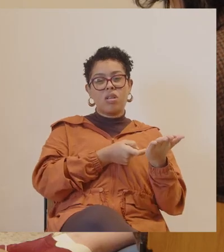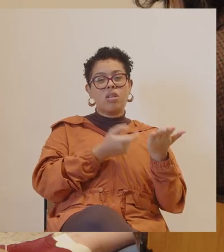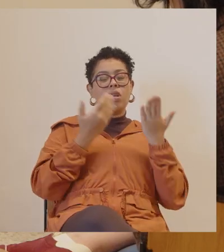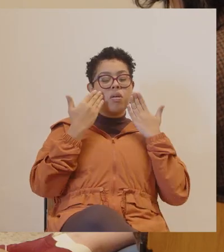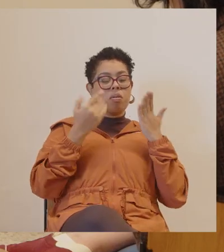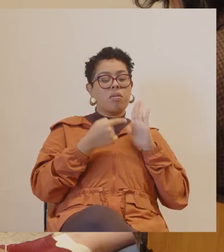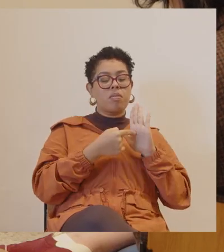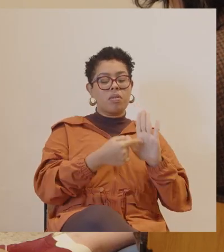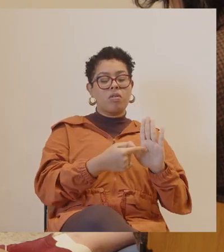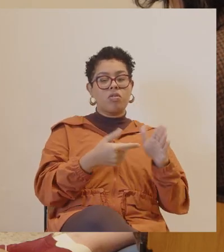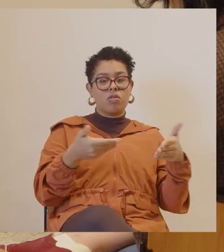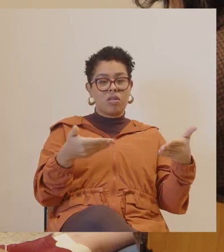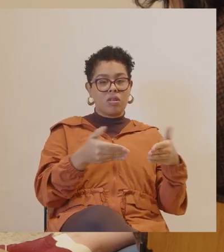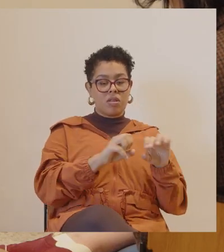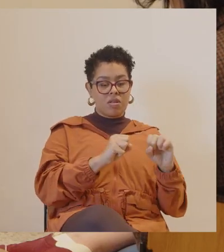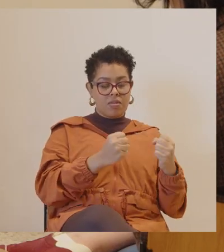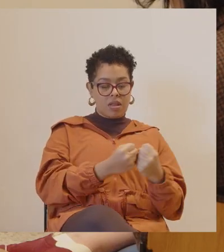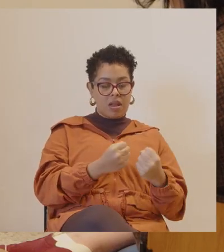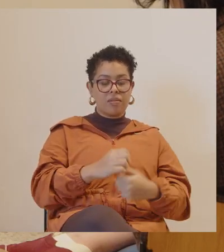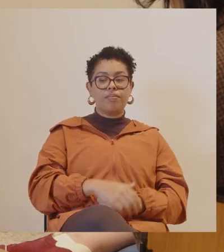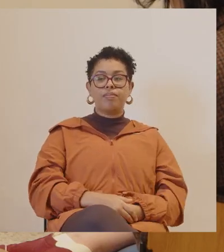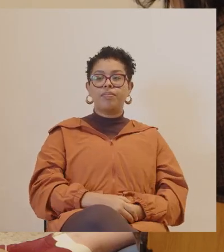Ana fez neste seminário.